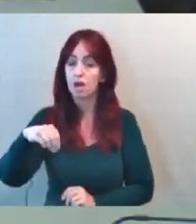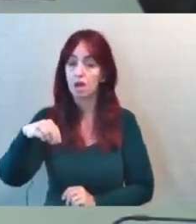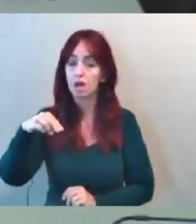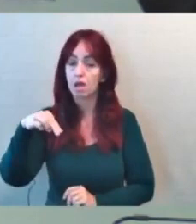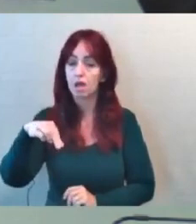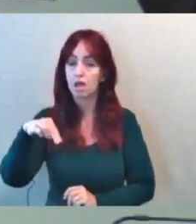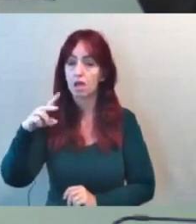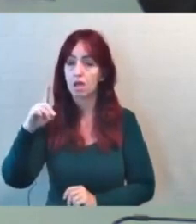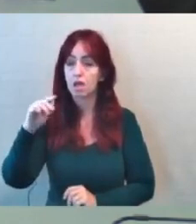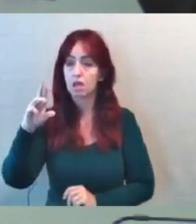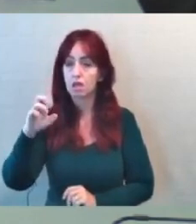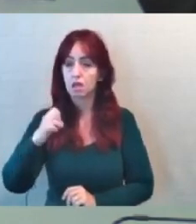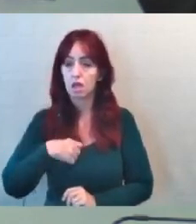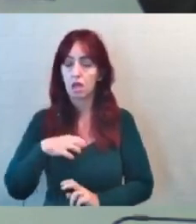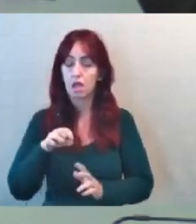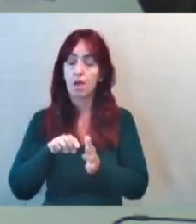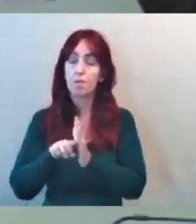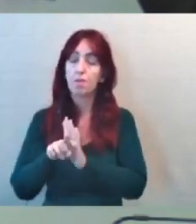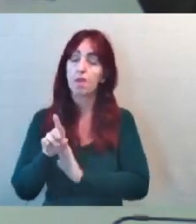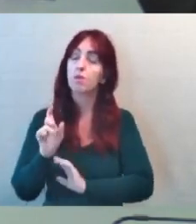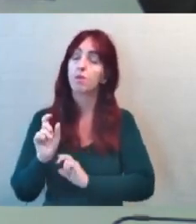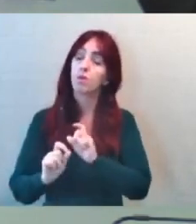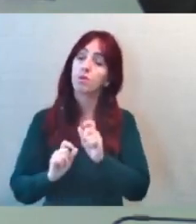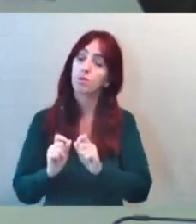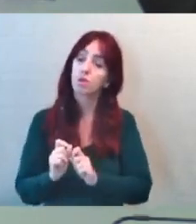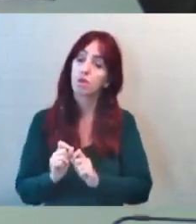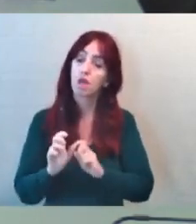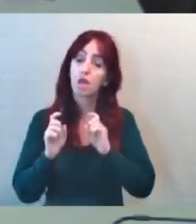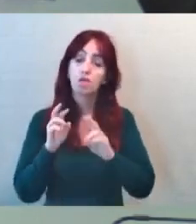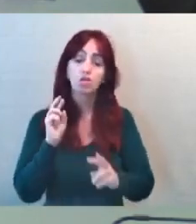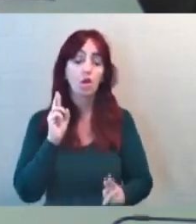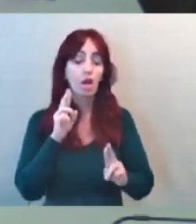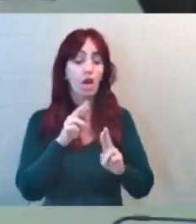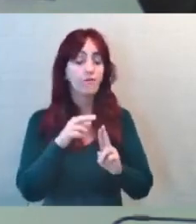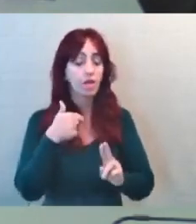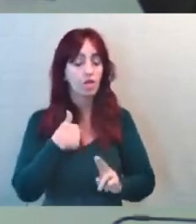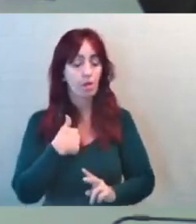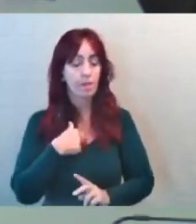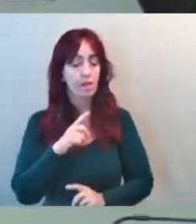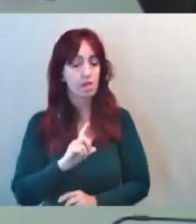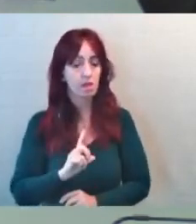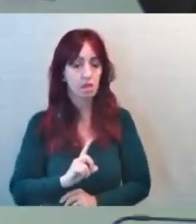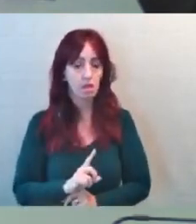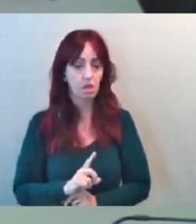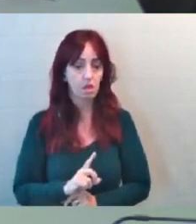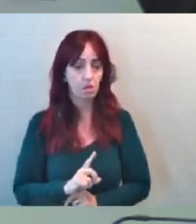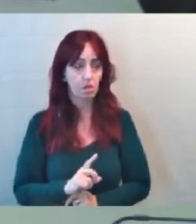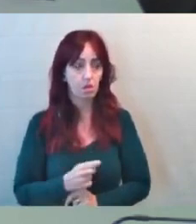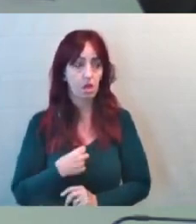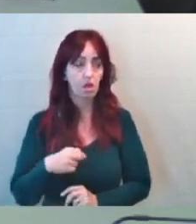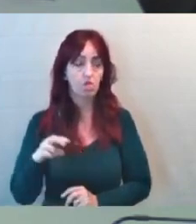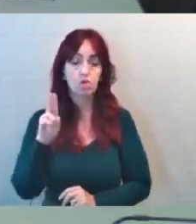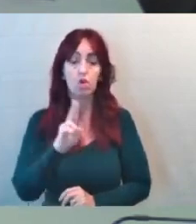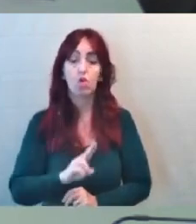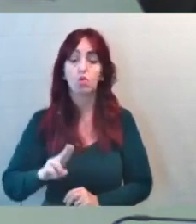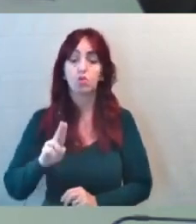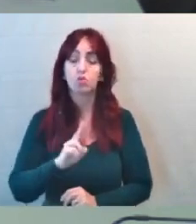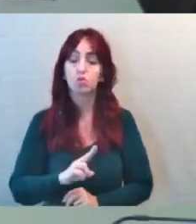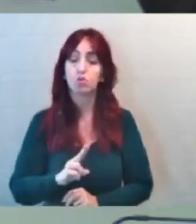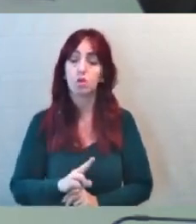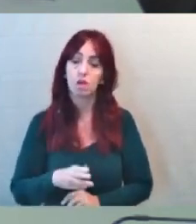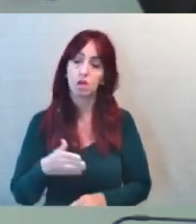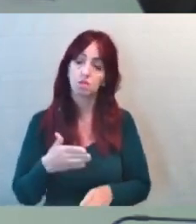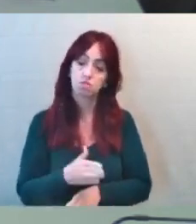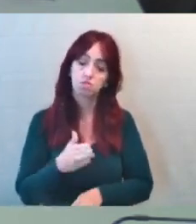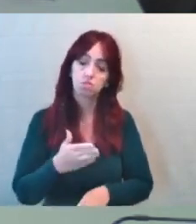pergunta nem é só referente a mim, a eu que sou um usuário assíduo da